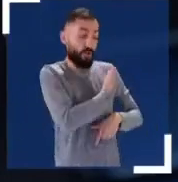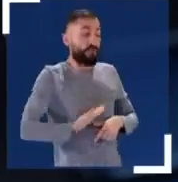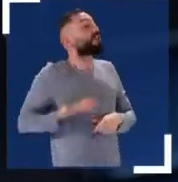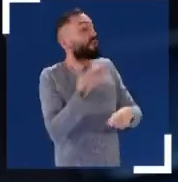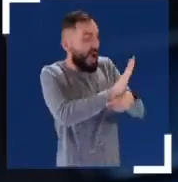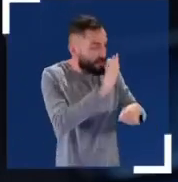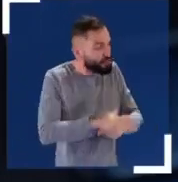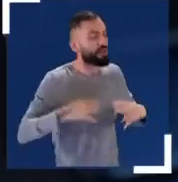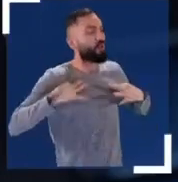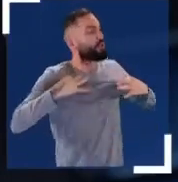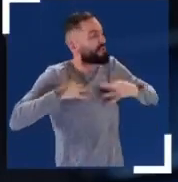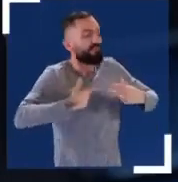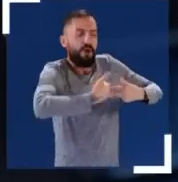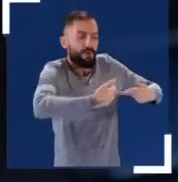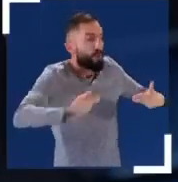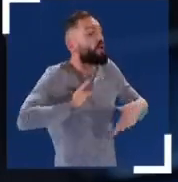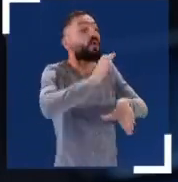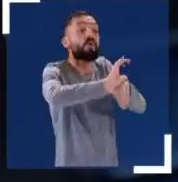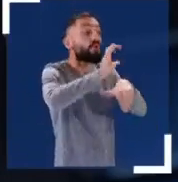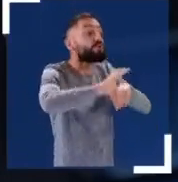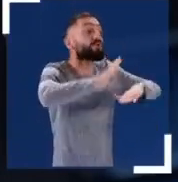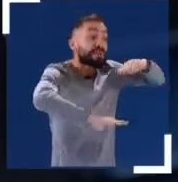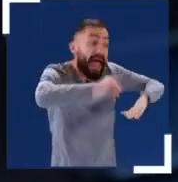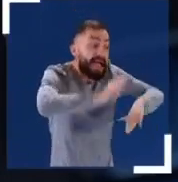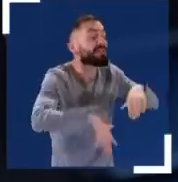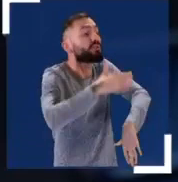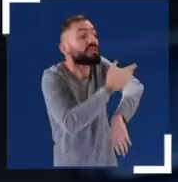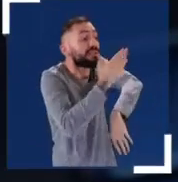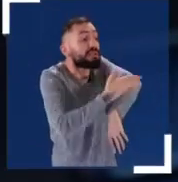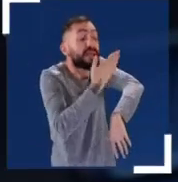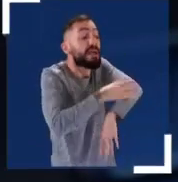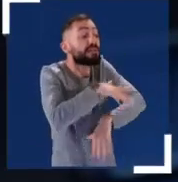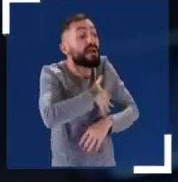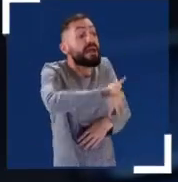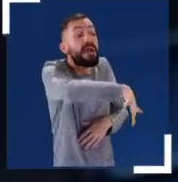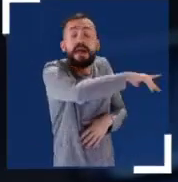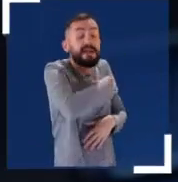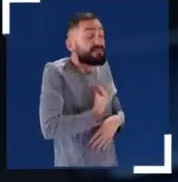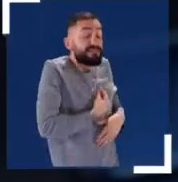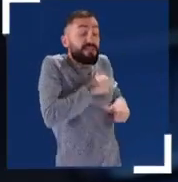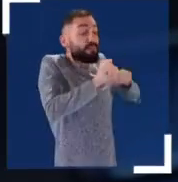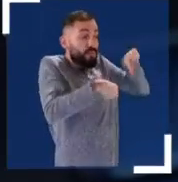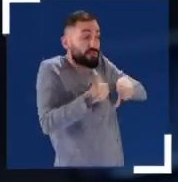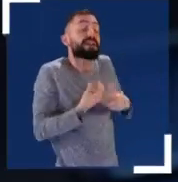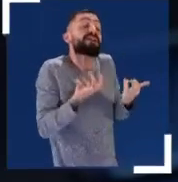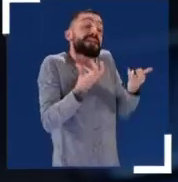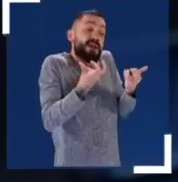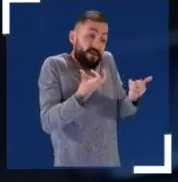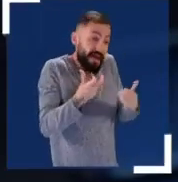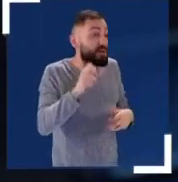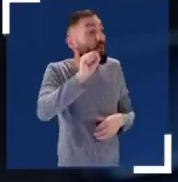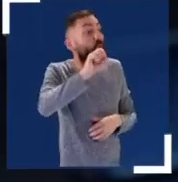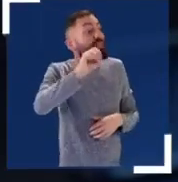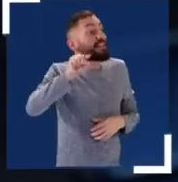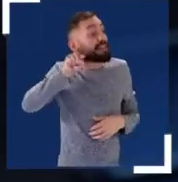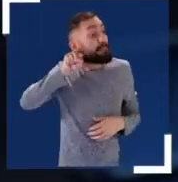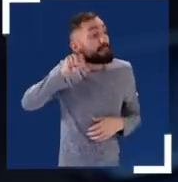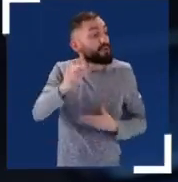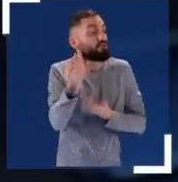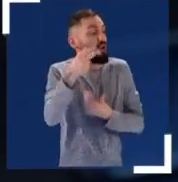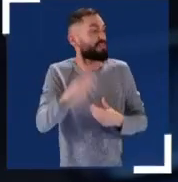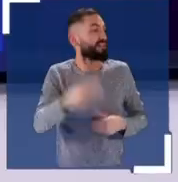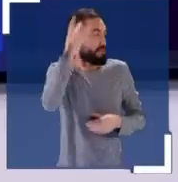recurso, uniformiza, dá um curso técnico, treina e eles mudam a vida deles. É assim que eu quero fazer com 80 mil jovens no Estado de São